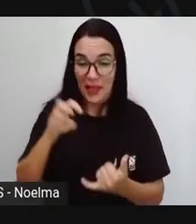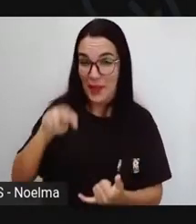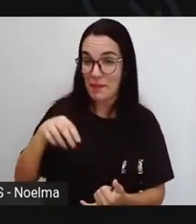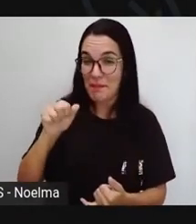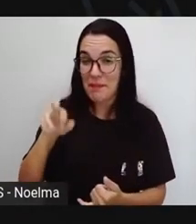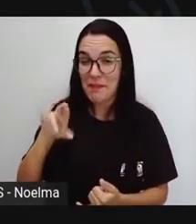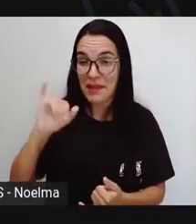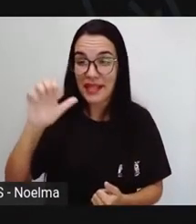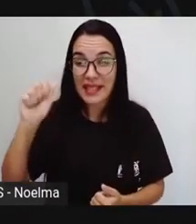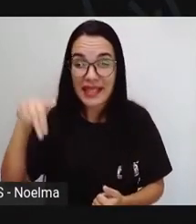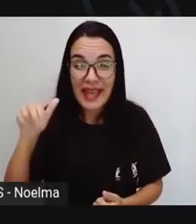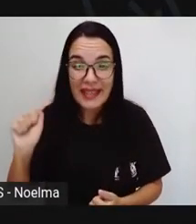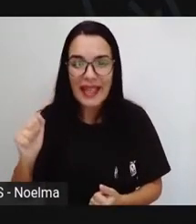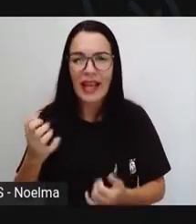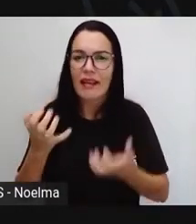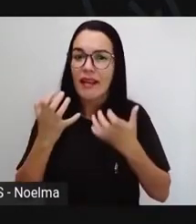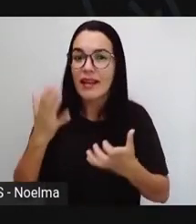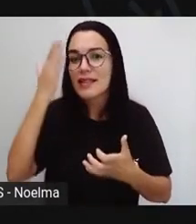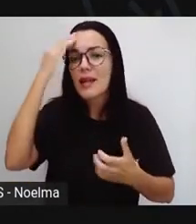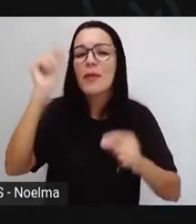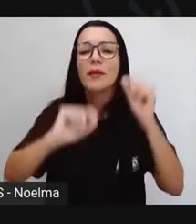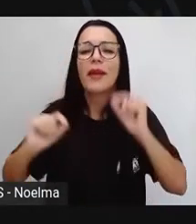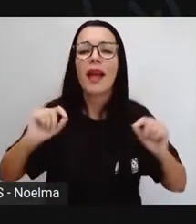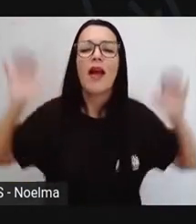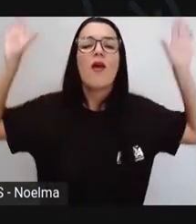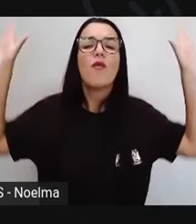de voar e descobrir.